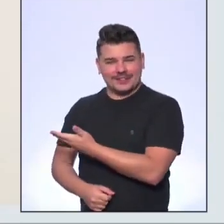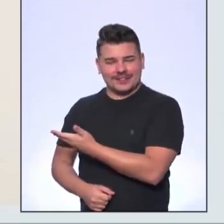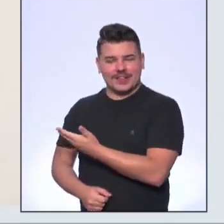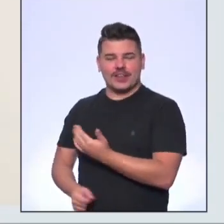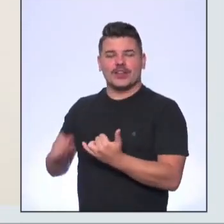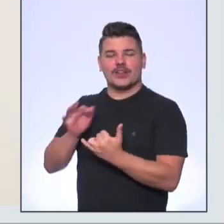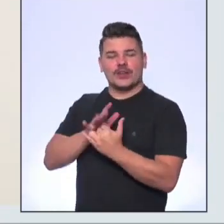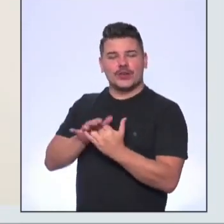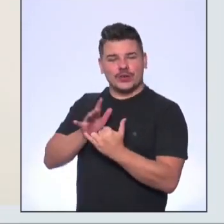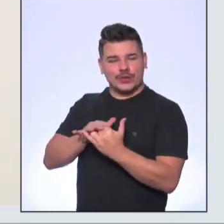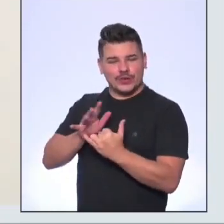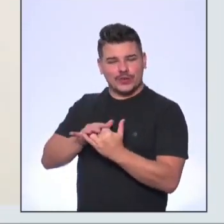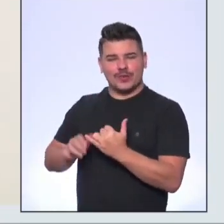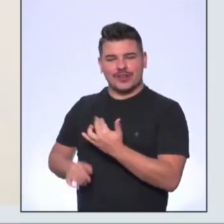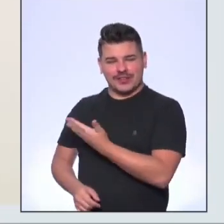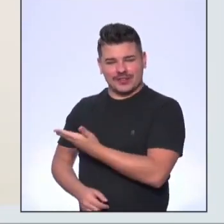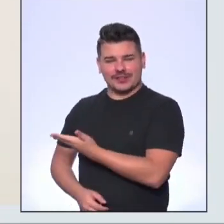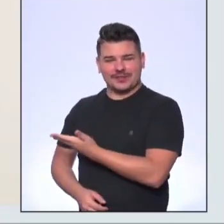YouTube/vestibular,